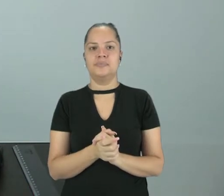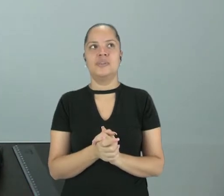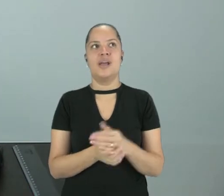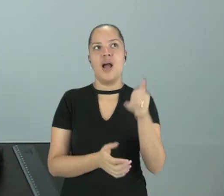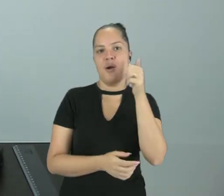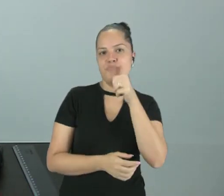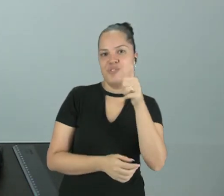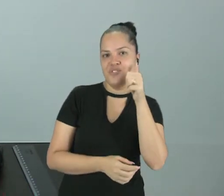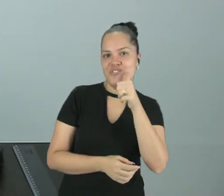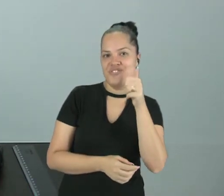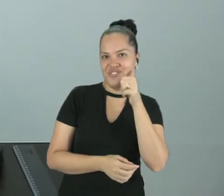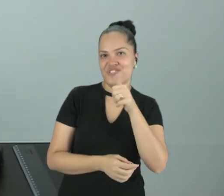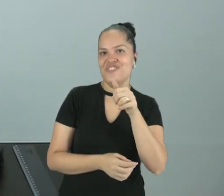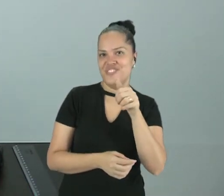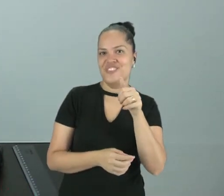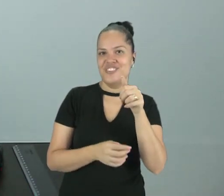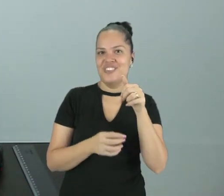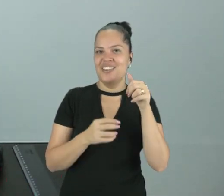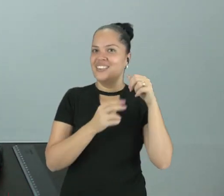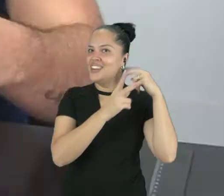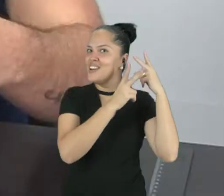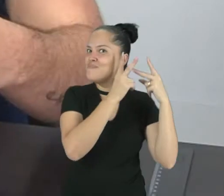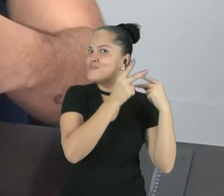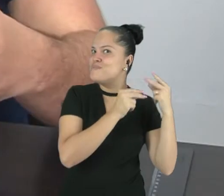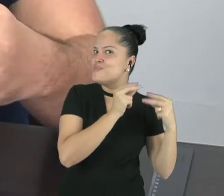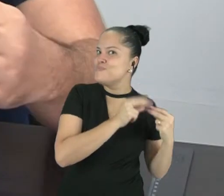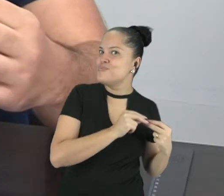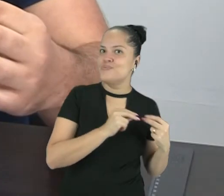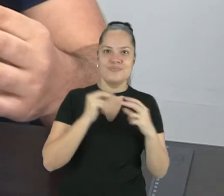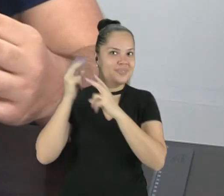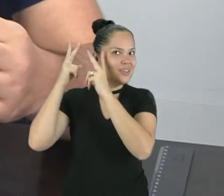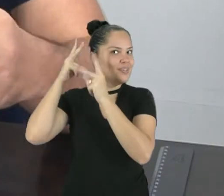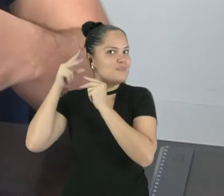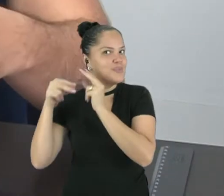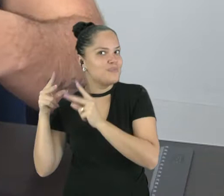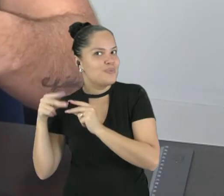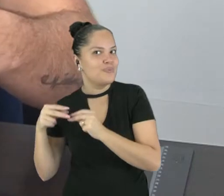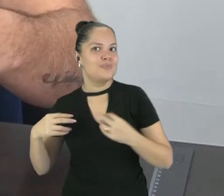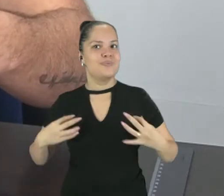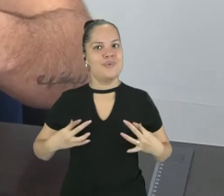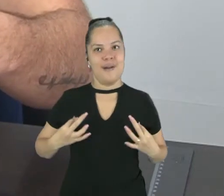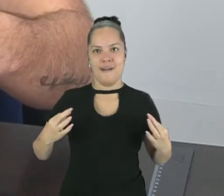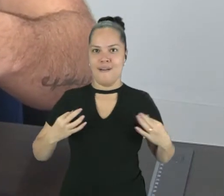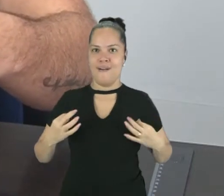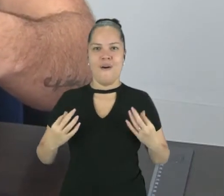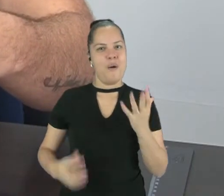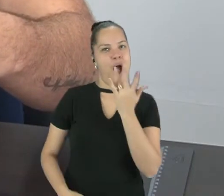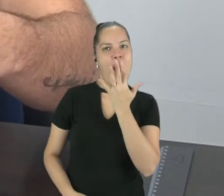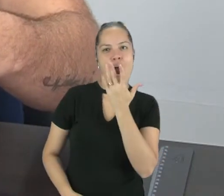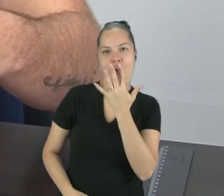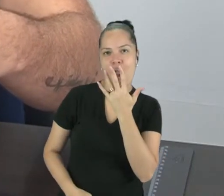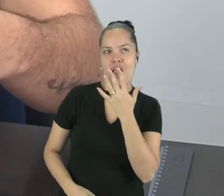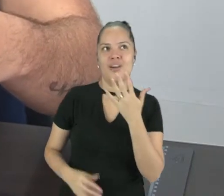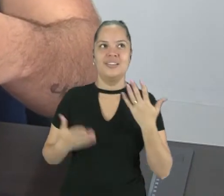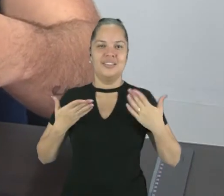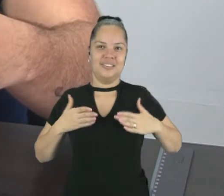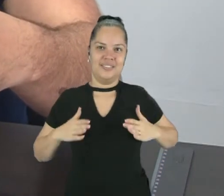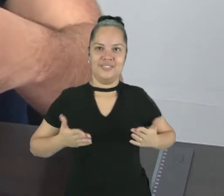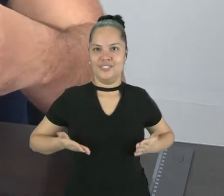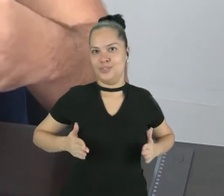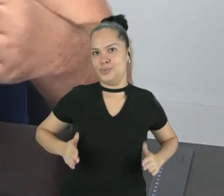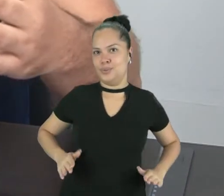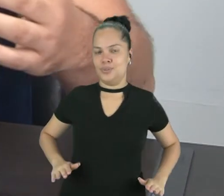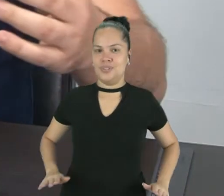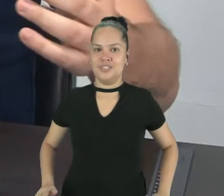a Rosinha vestida né vestido aqui com roupa bastante colorida né vai roupa de